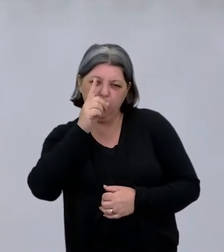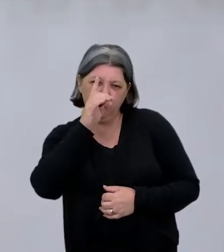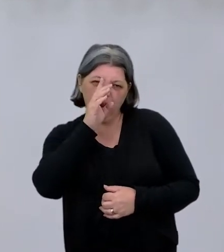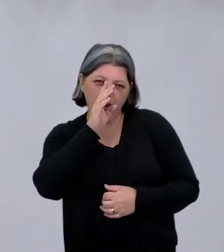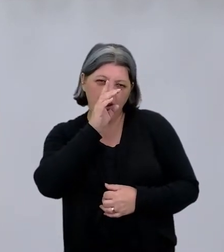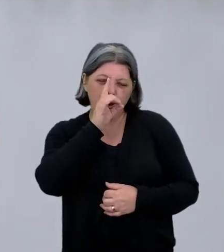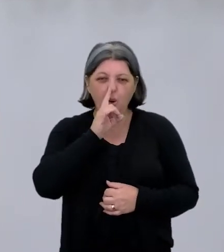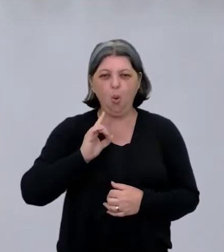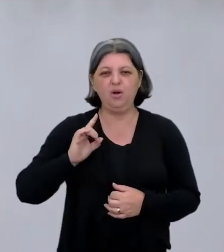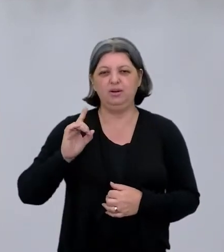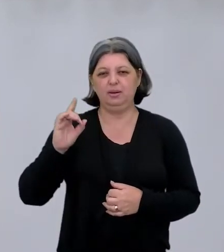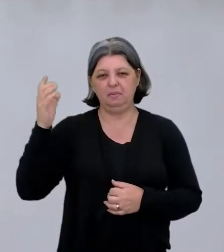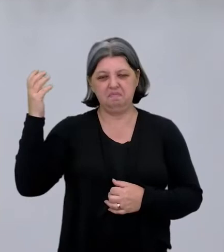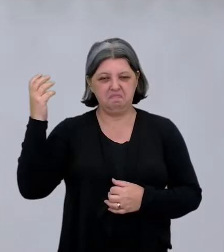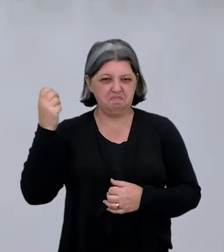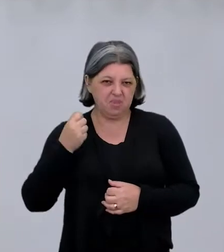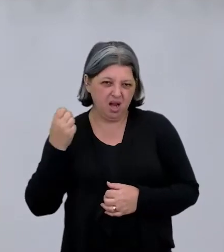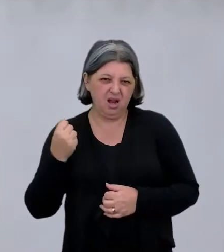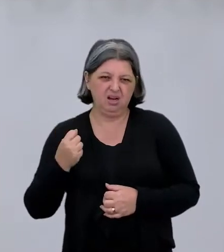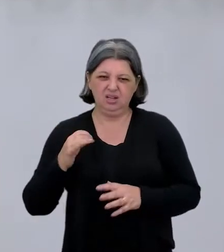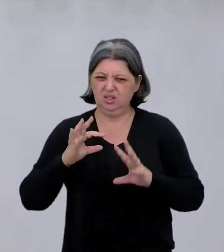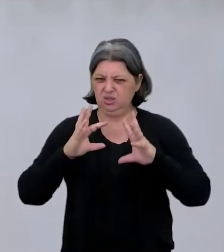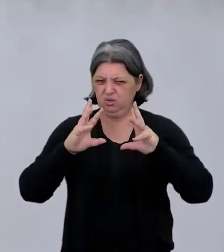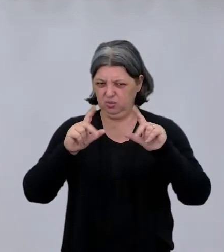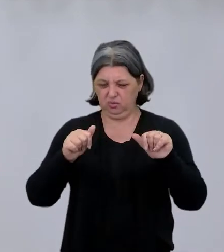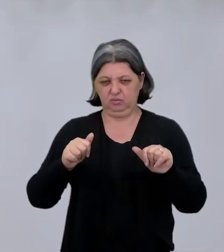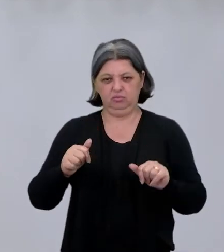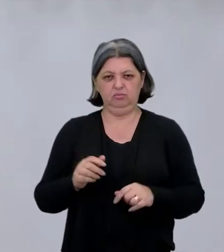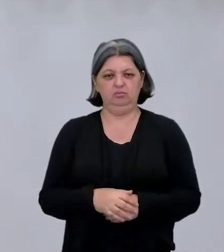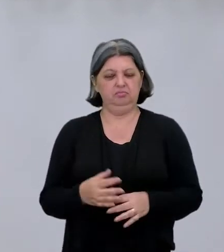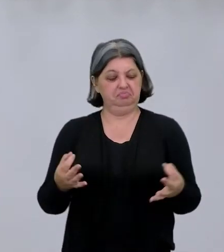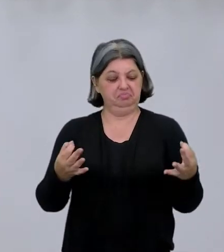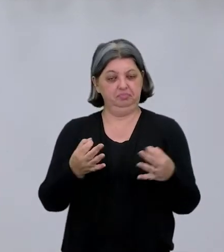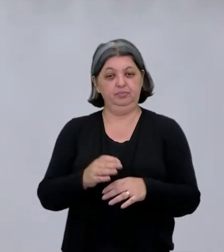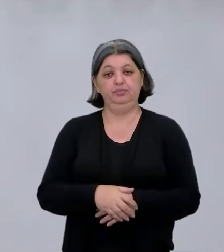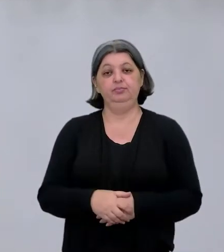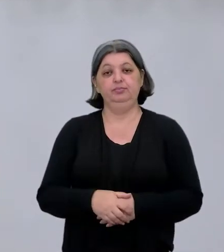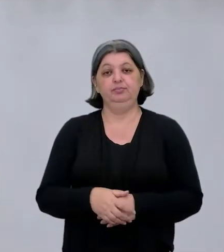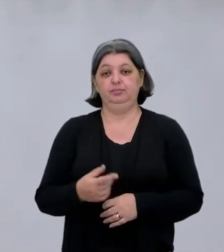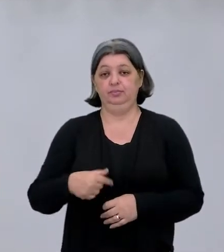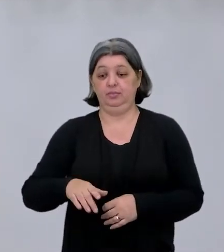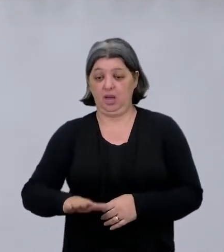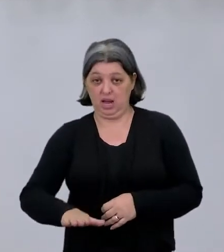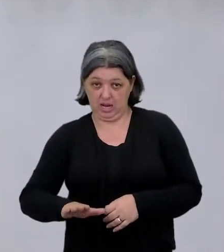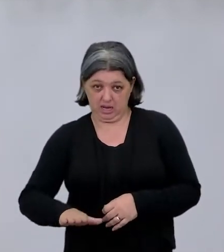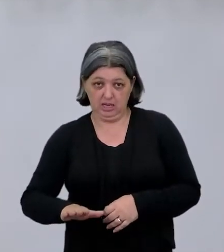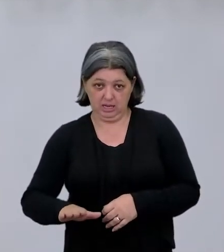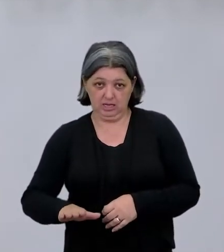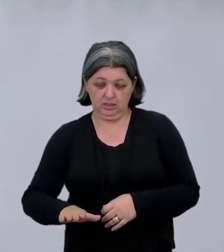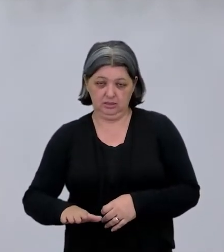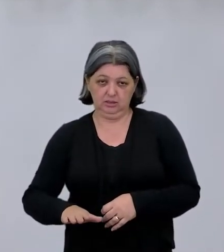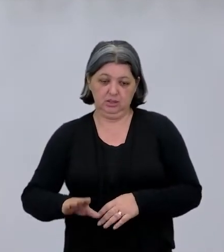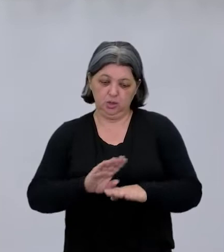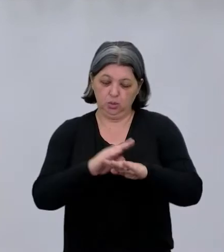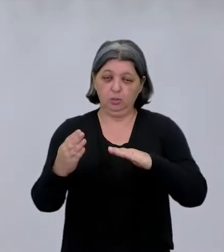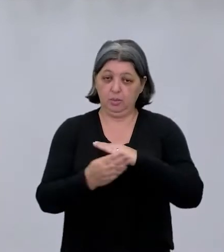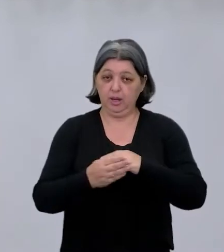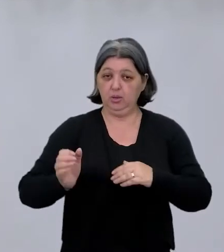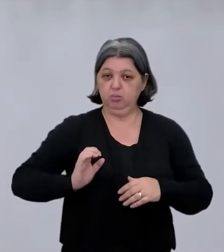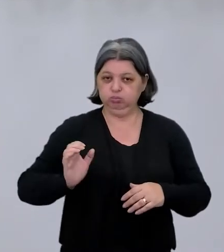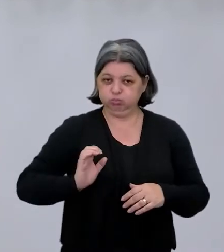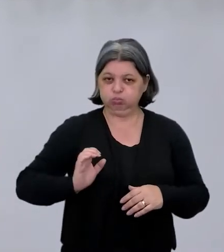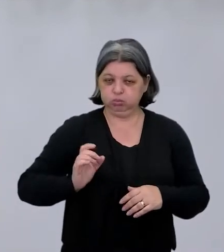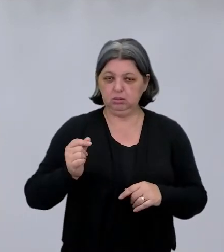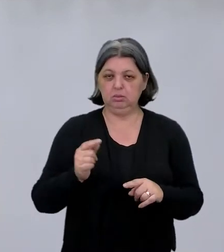rica, enfim, cis, tudo. E aí você pega essa criança num bairro rico, enfim, e ela vai